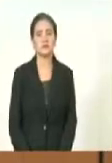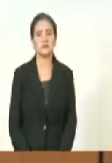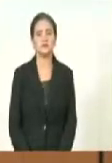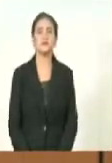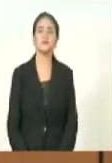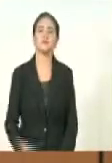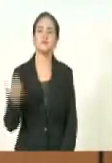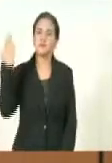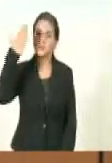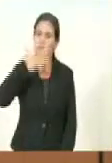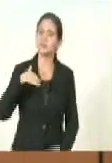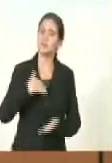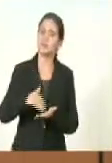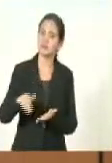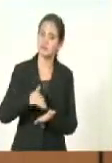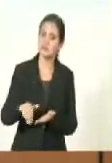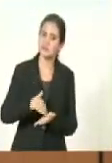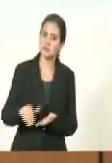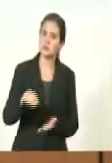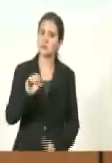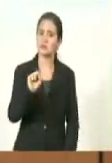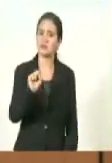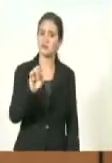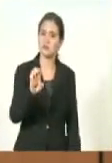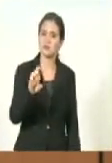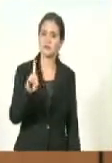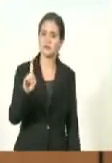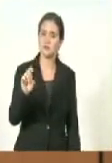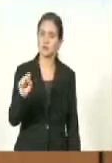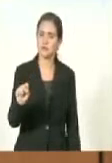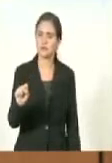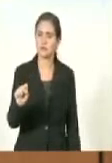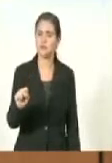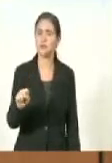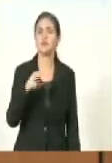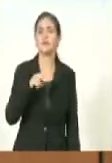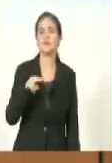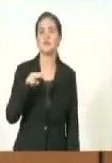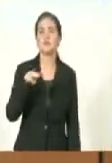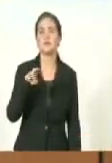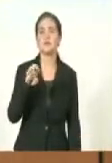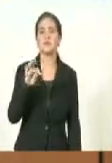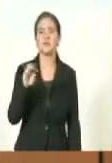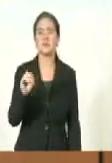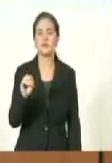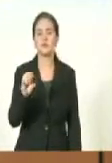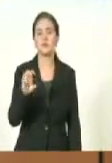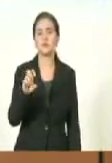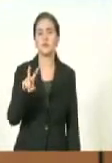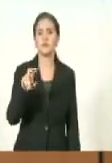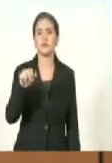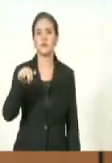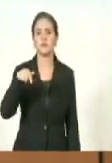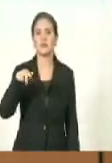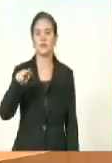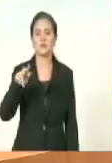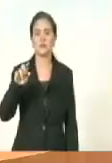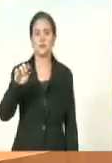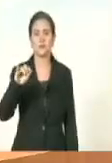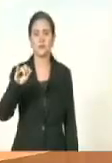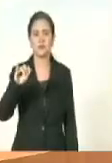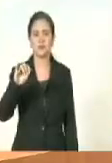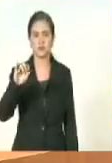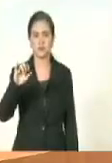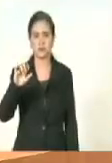secretário da SEDES, Neto Evangelista, nós ganhamos ali uma fábrica de gelo. Ou